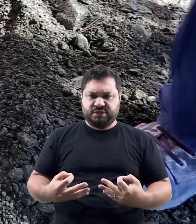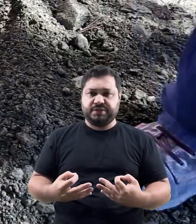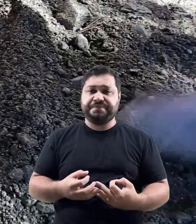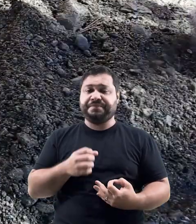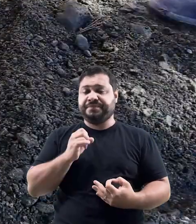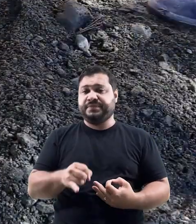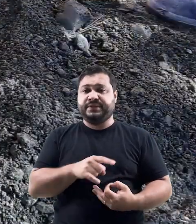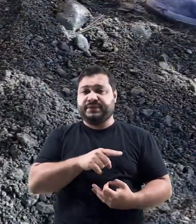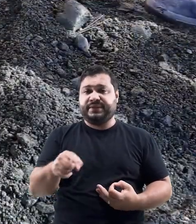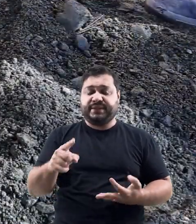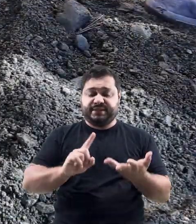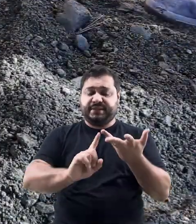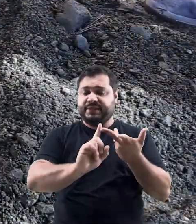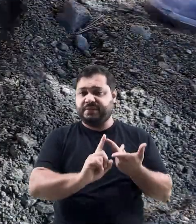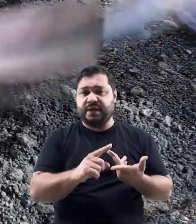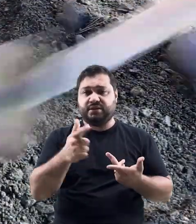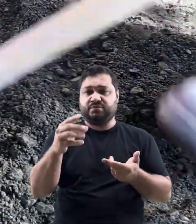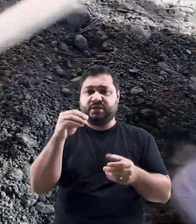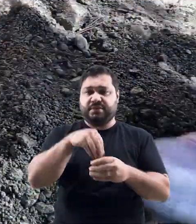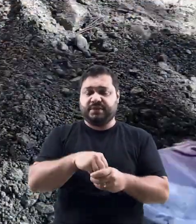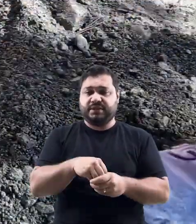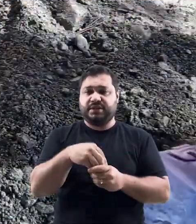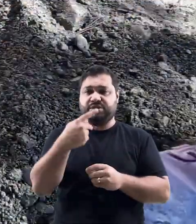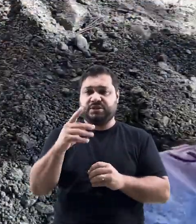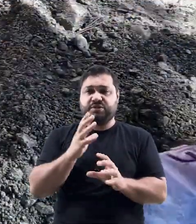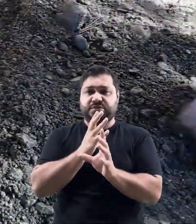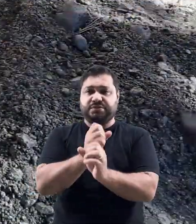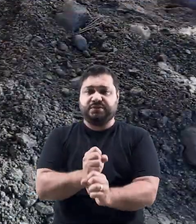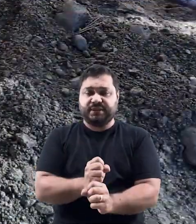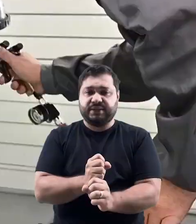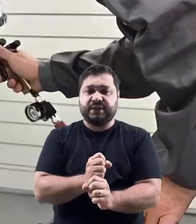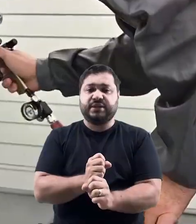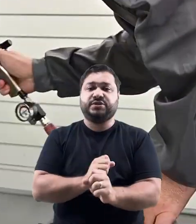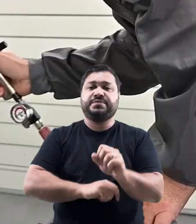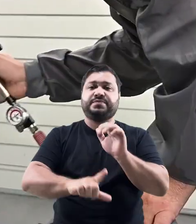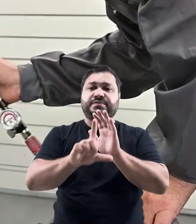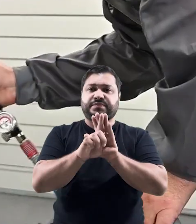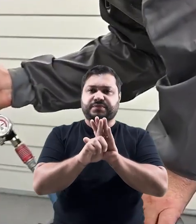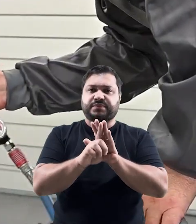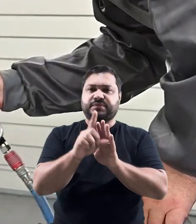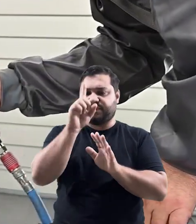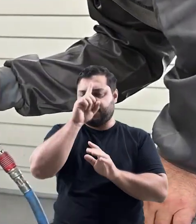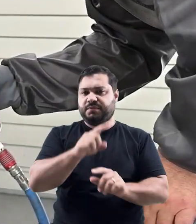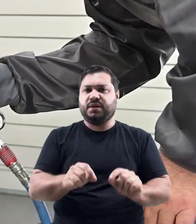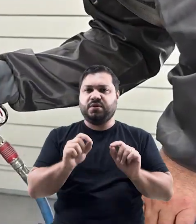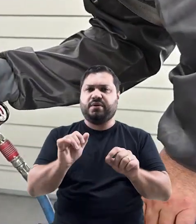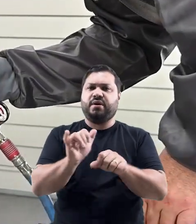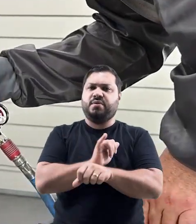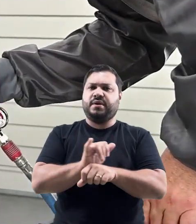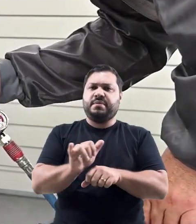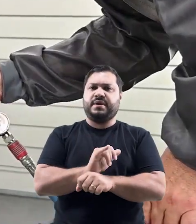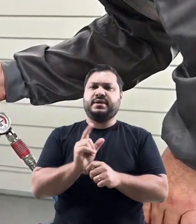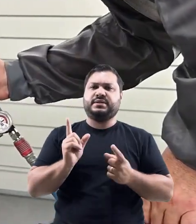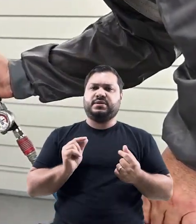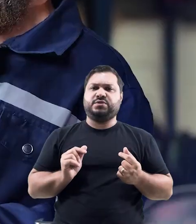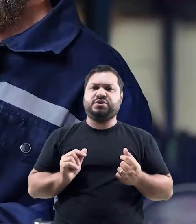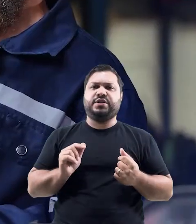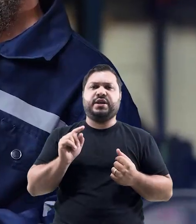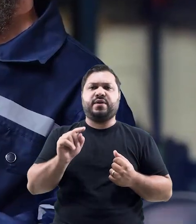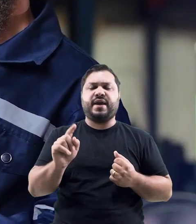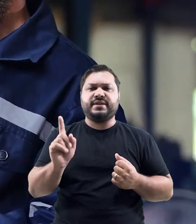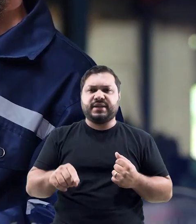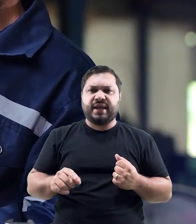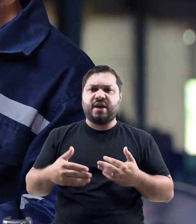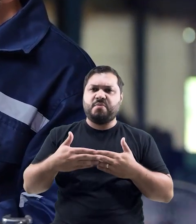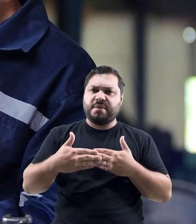E quando esses aspectos não estão presentes em sua totalidade, a legislação estabelece uma reparação em dinheiro.